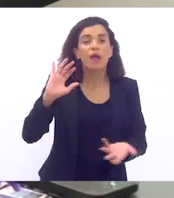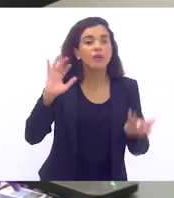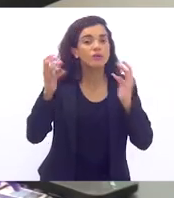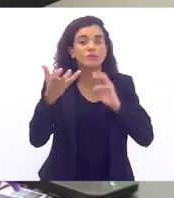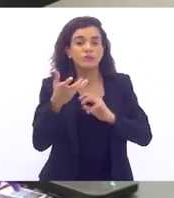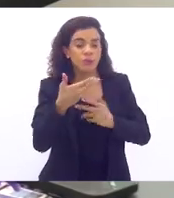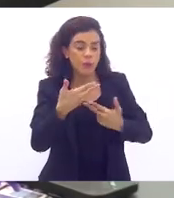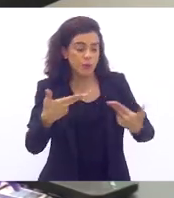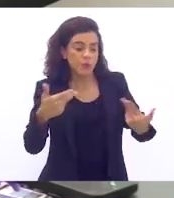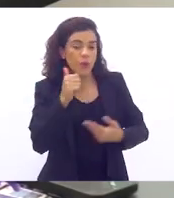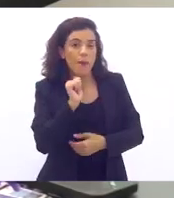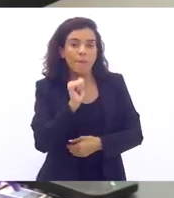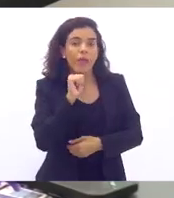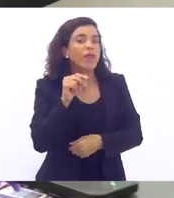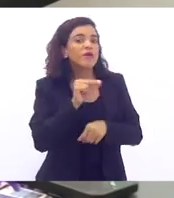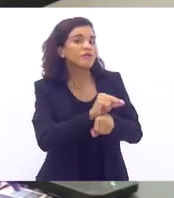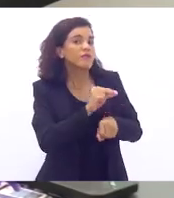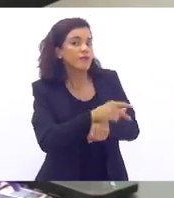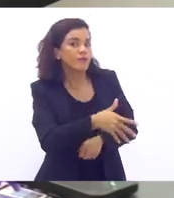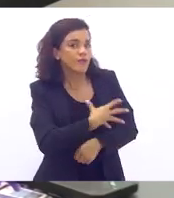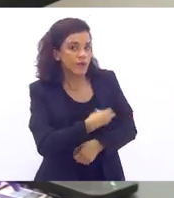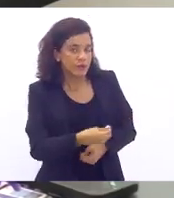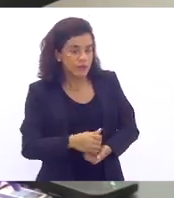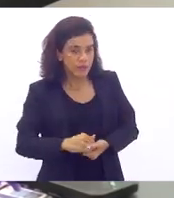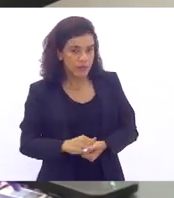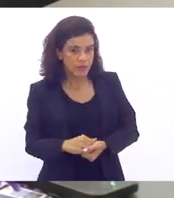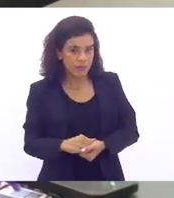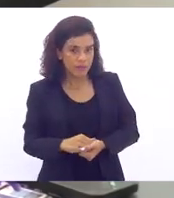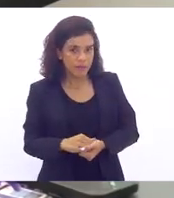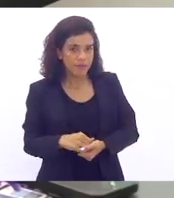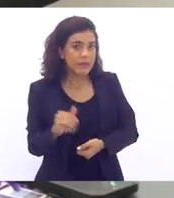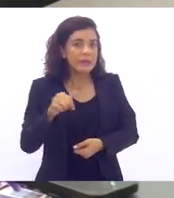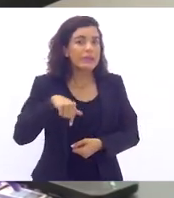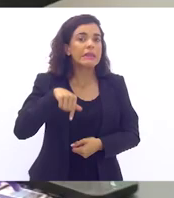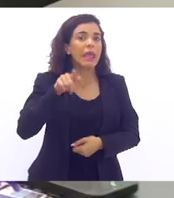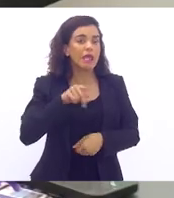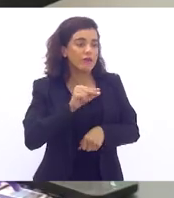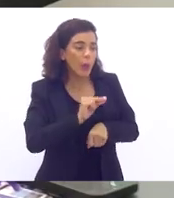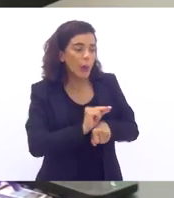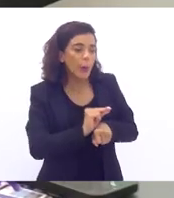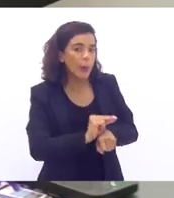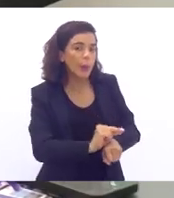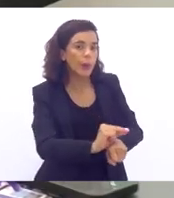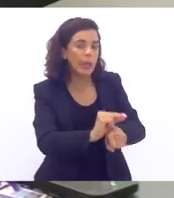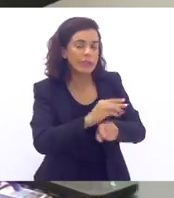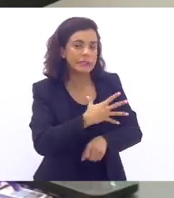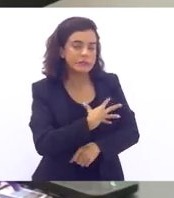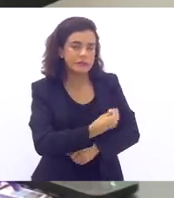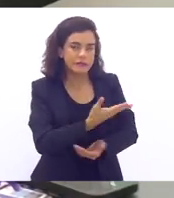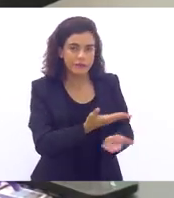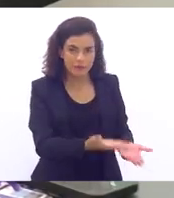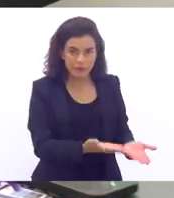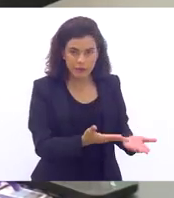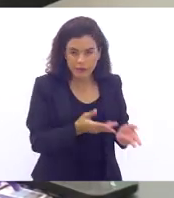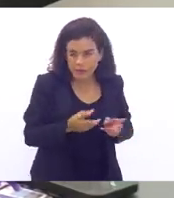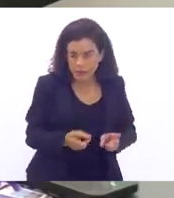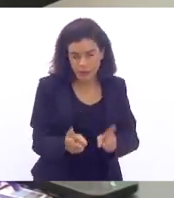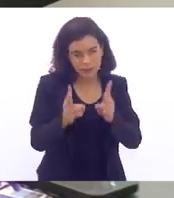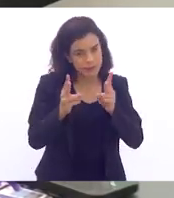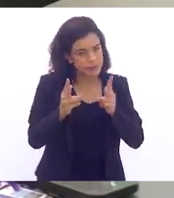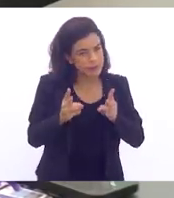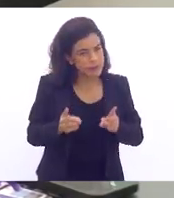mesmo e quem se garante quem vai seguir o cuidado e sempre sempre